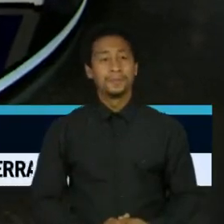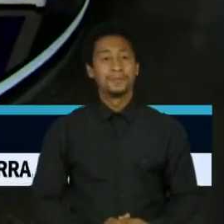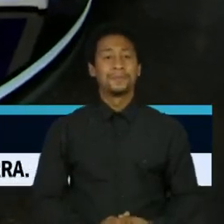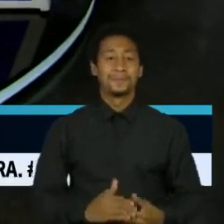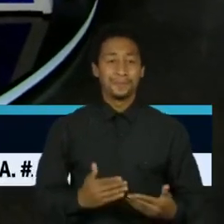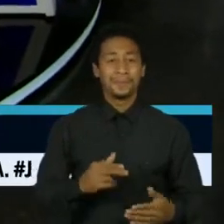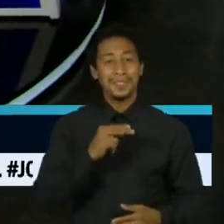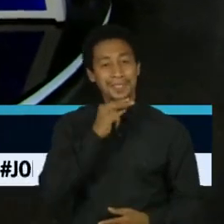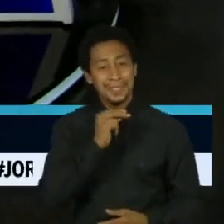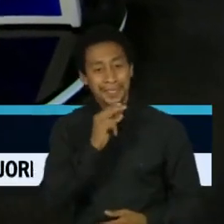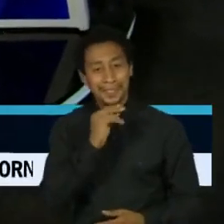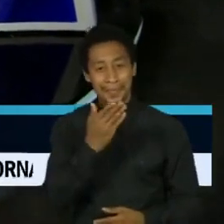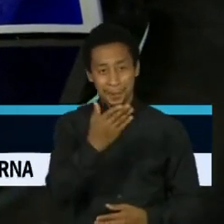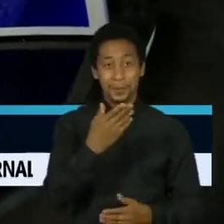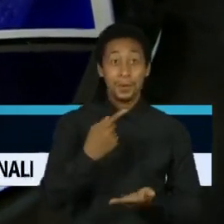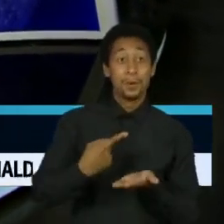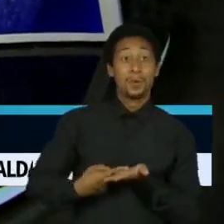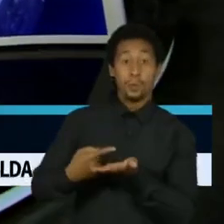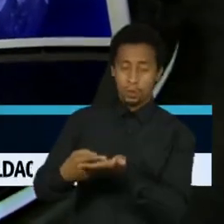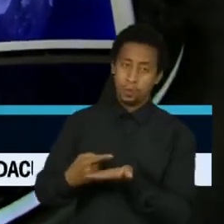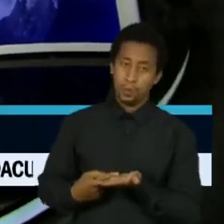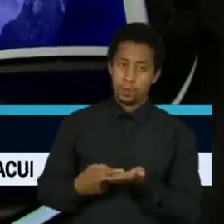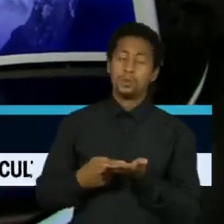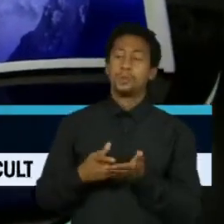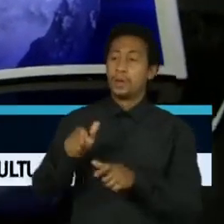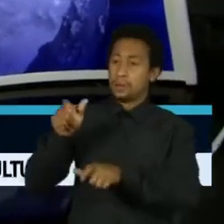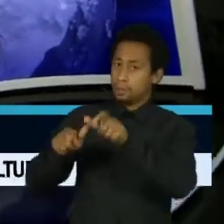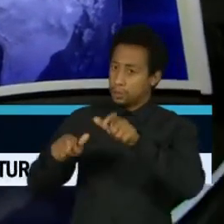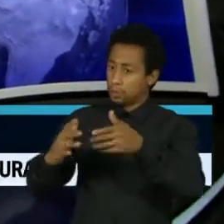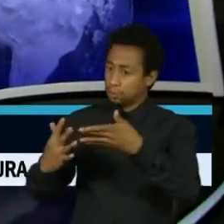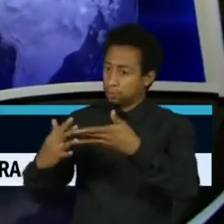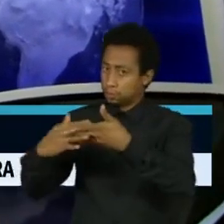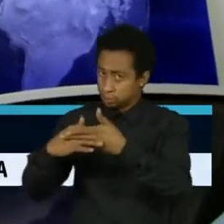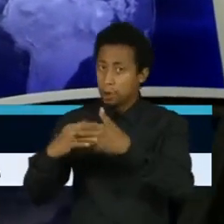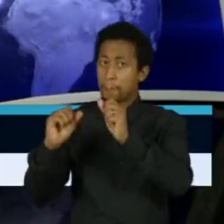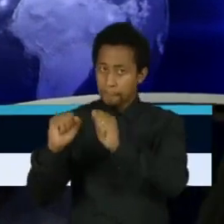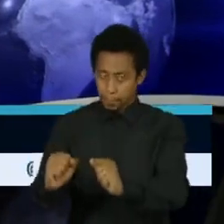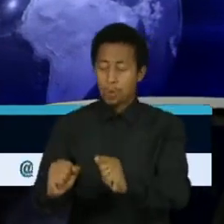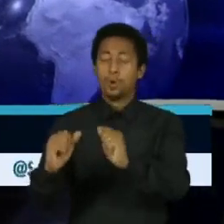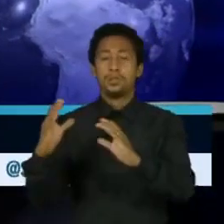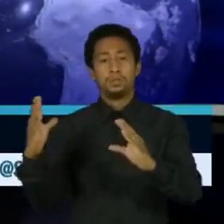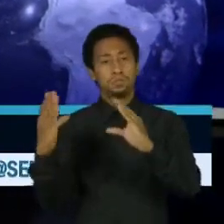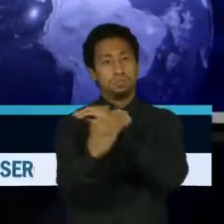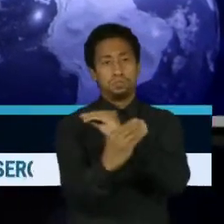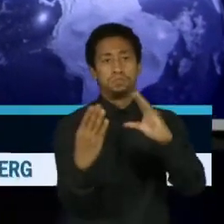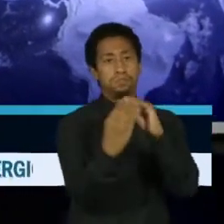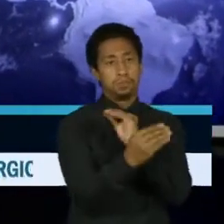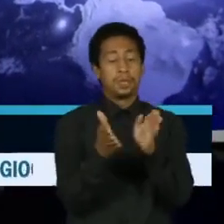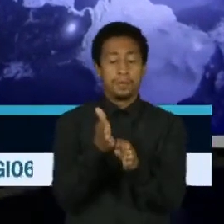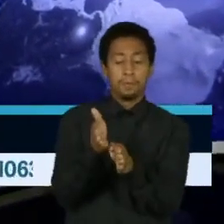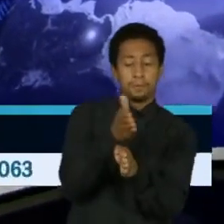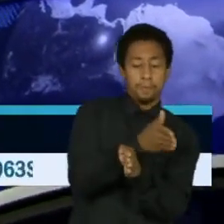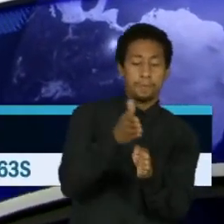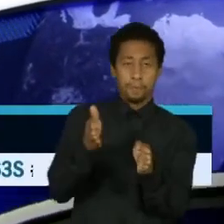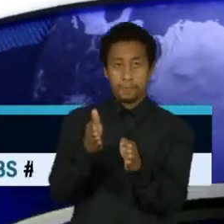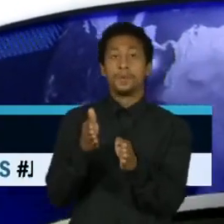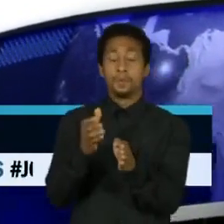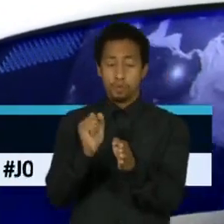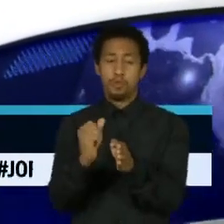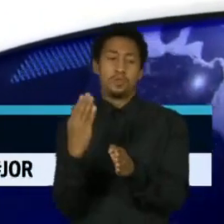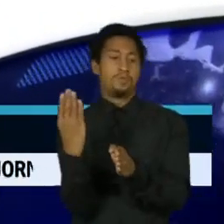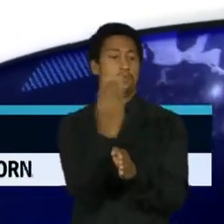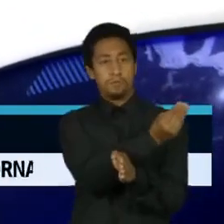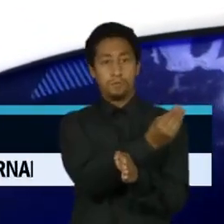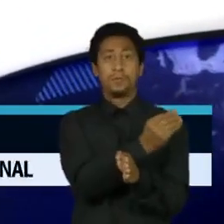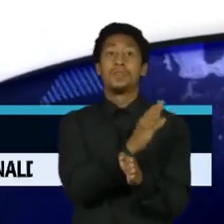Doutor Arnaldo, chegar a um acordo sobre os corredores humanitários já é um avanço importante, né? O senhor, que é da região ali da Polônia,